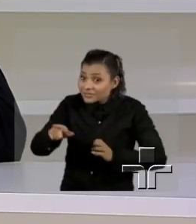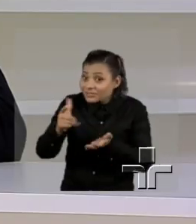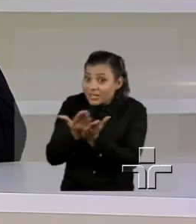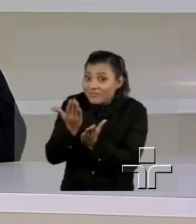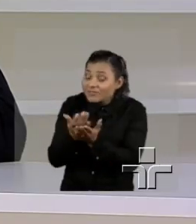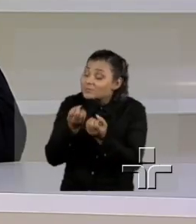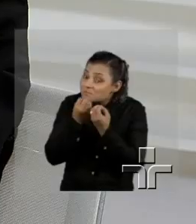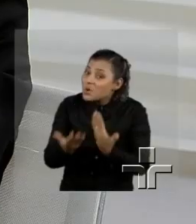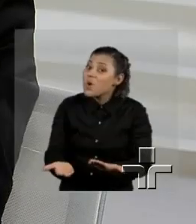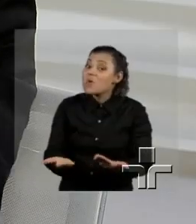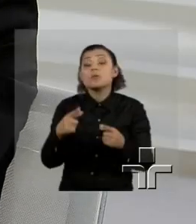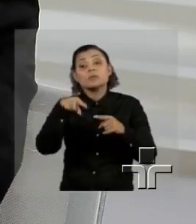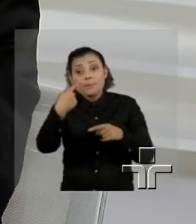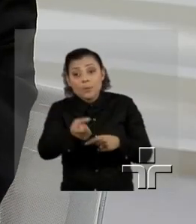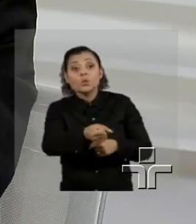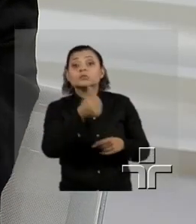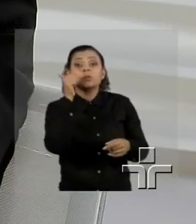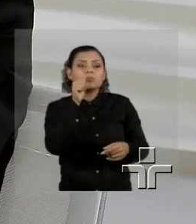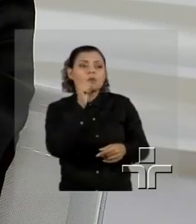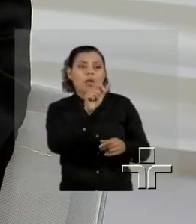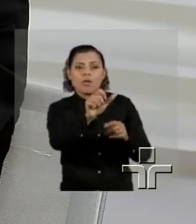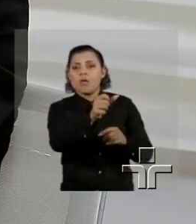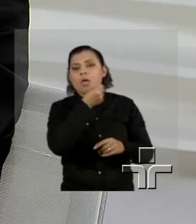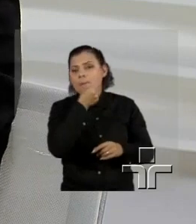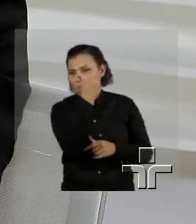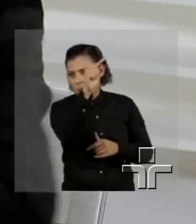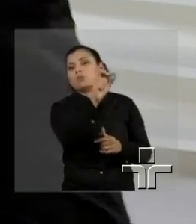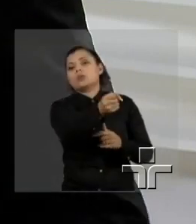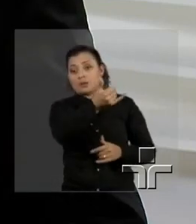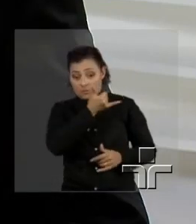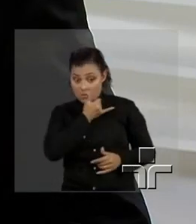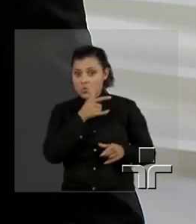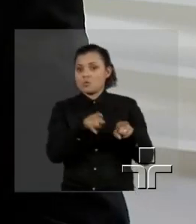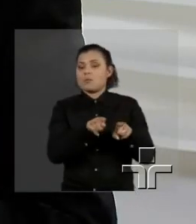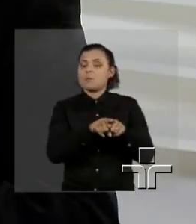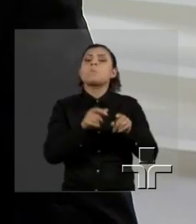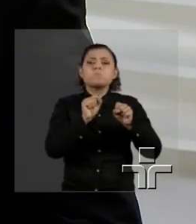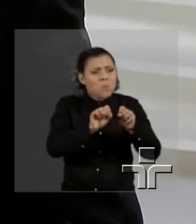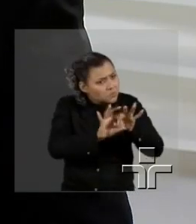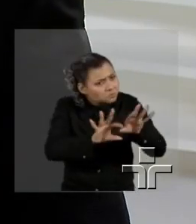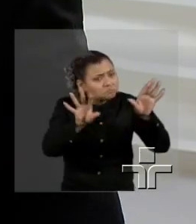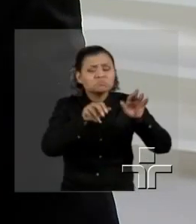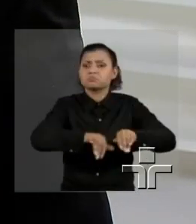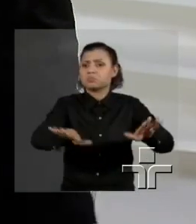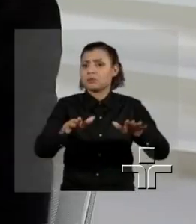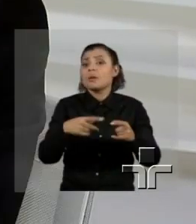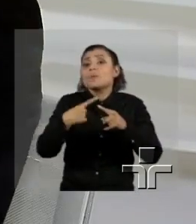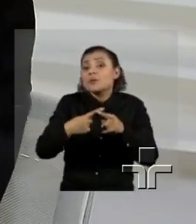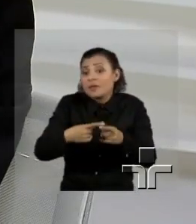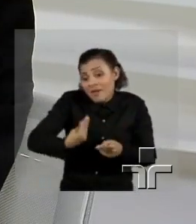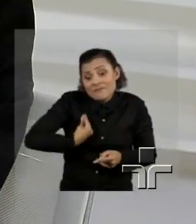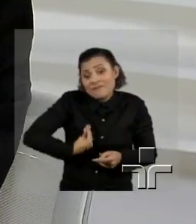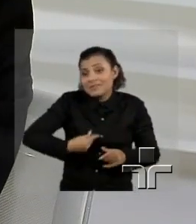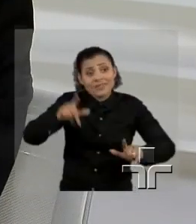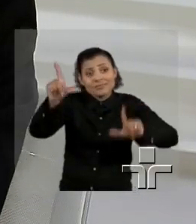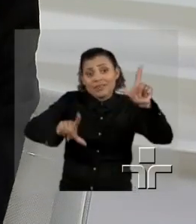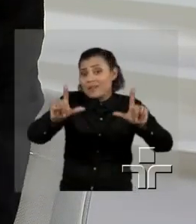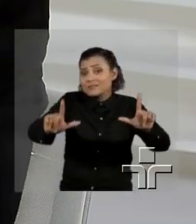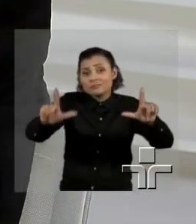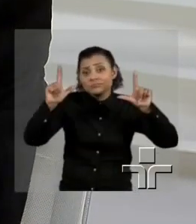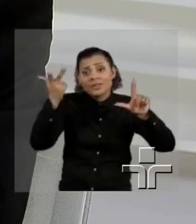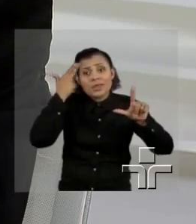aí não tem problema nenhum. Quando fizeram aquele print medíocre, ridículo, fácil,